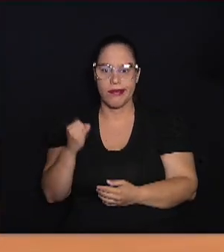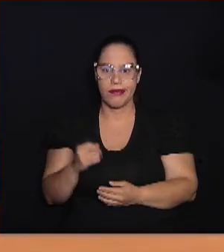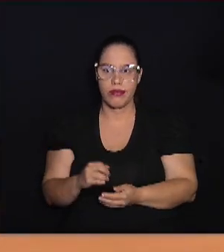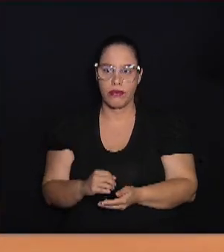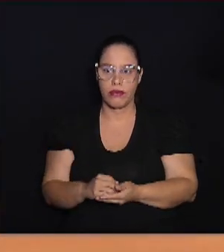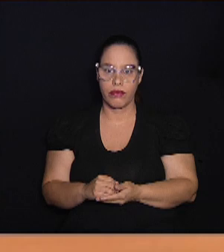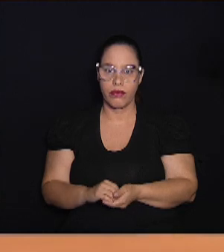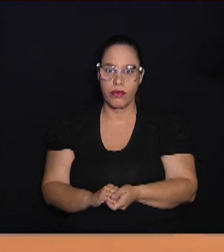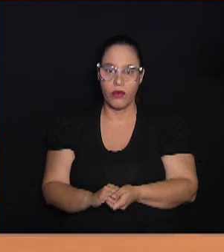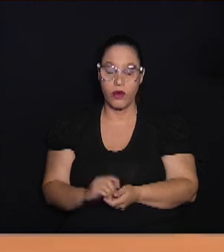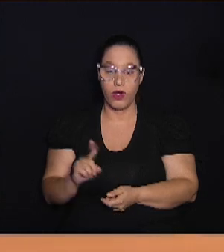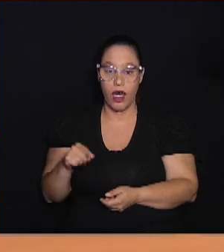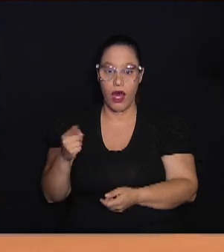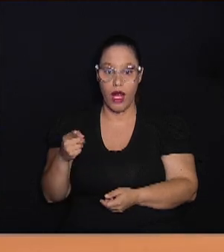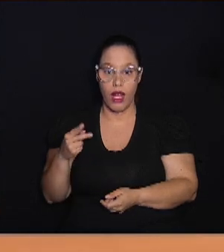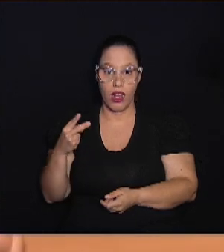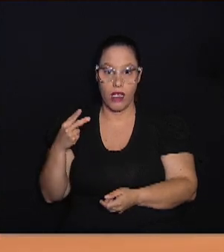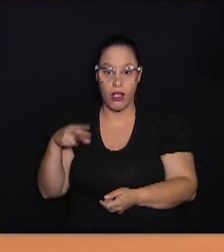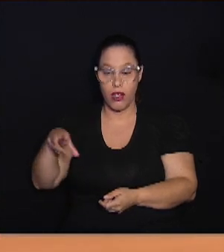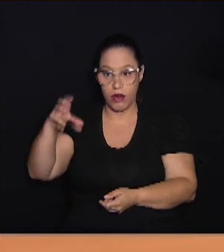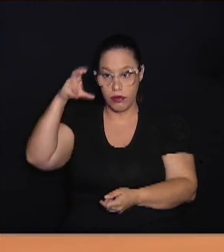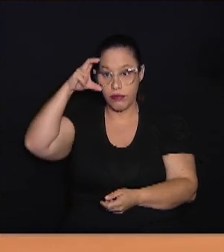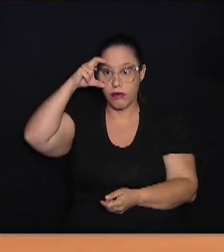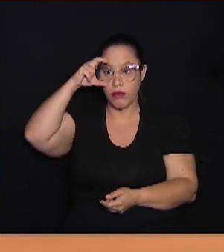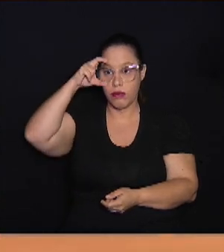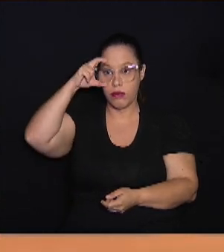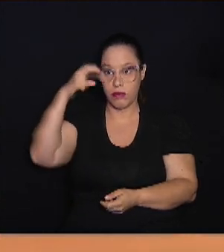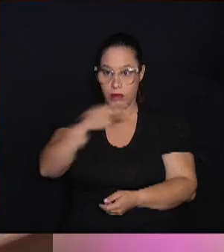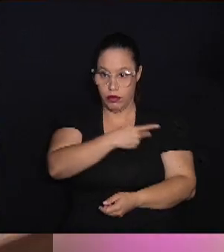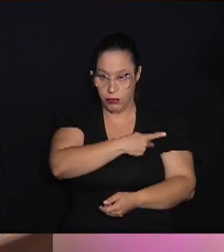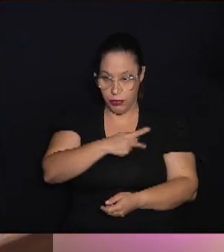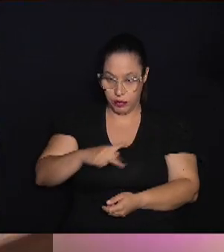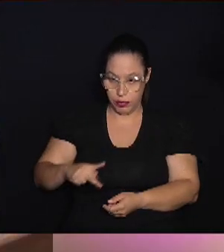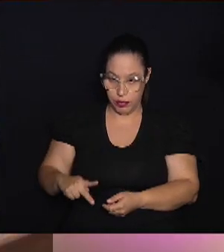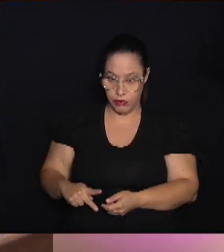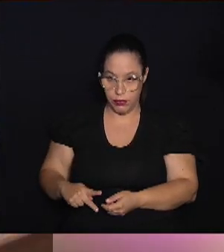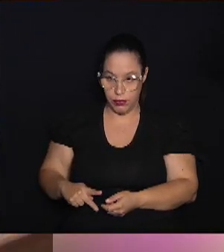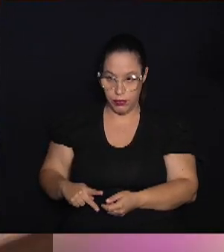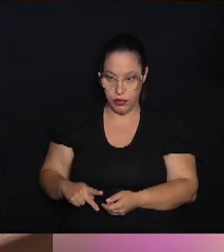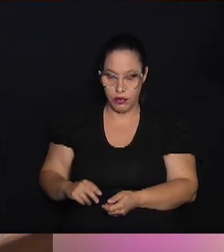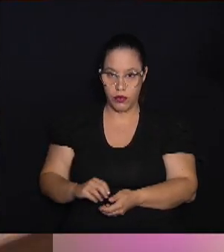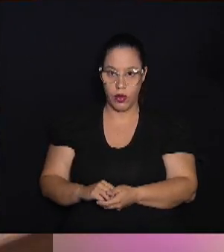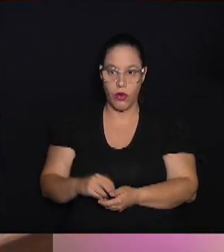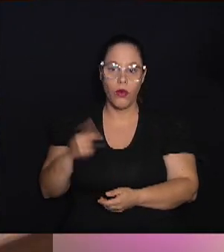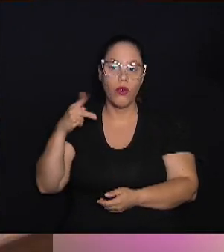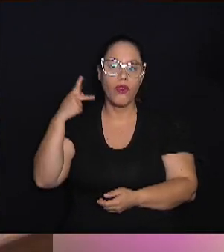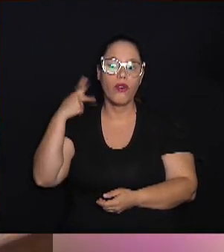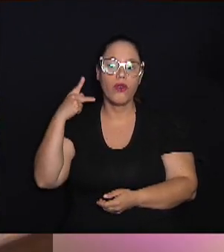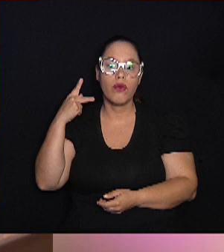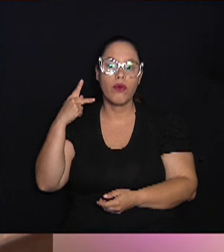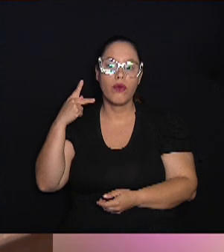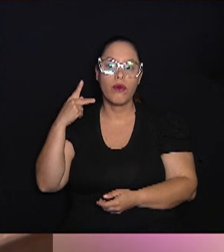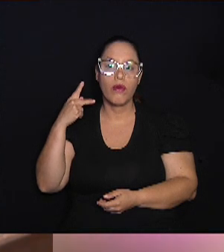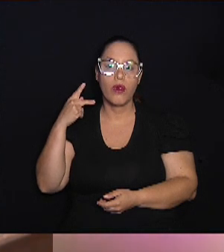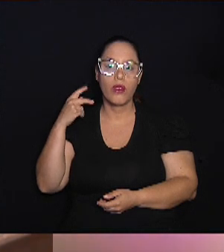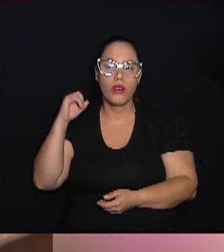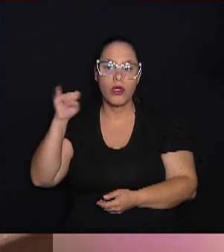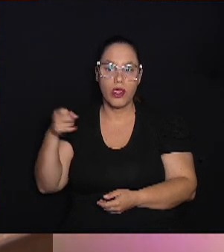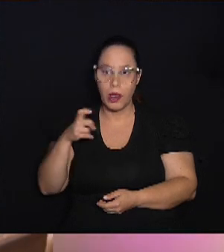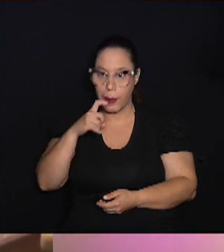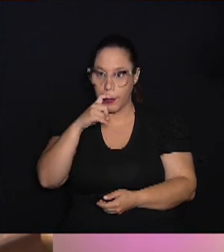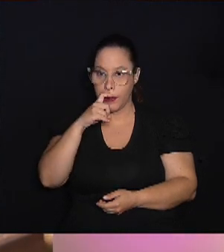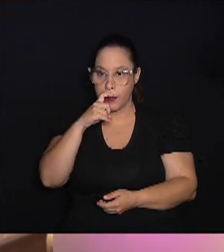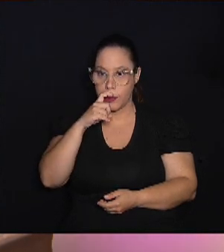Atualmente, além do vereador Carlinhos Camelô como presidente, integram a comissão os vereadores Jorge Schneider,